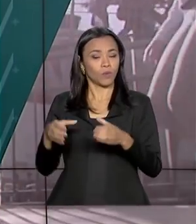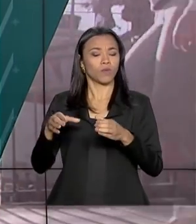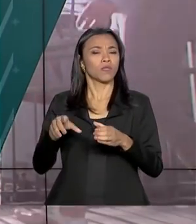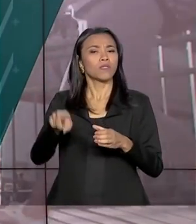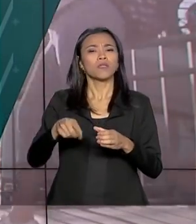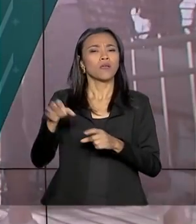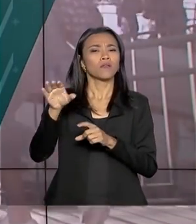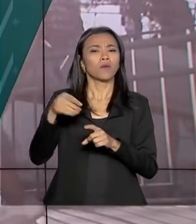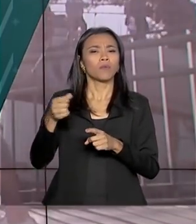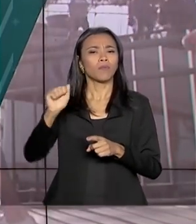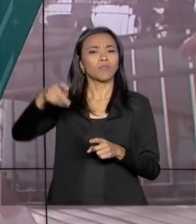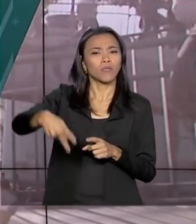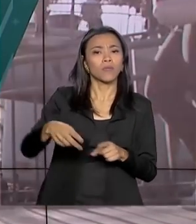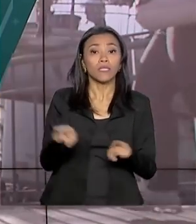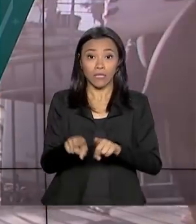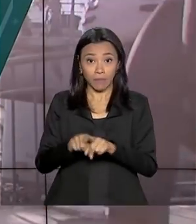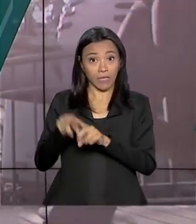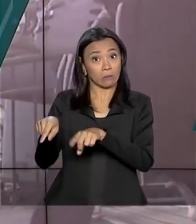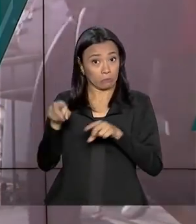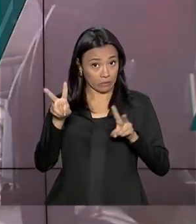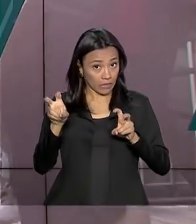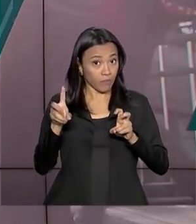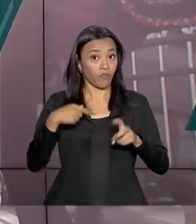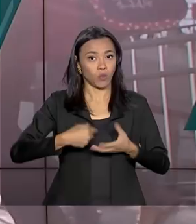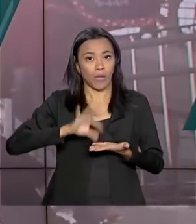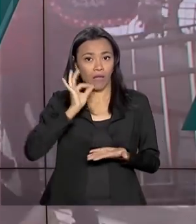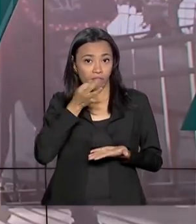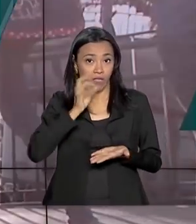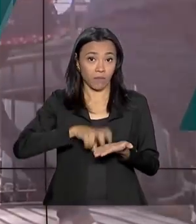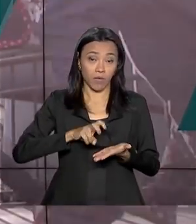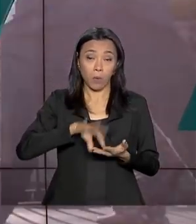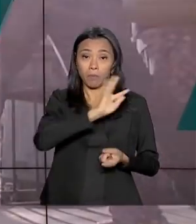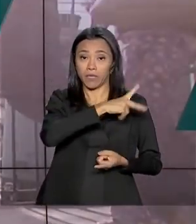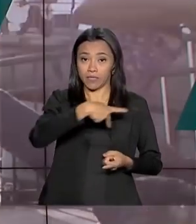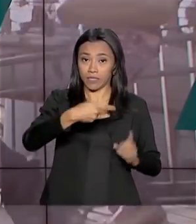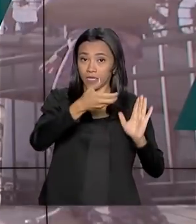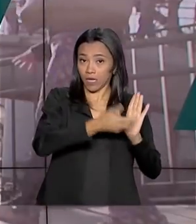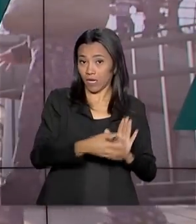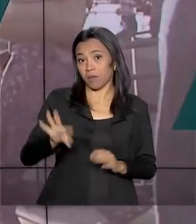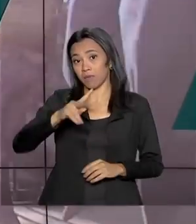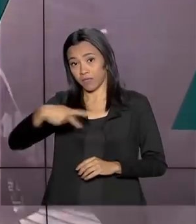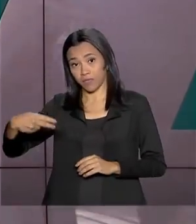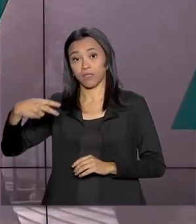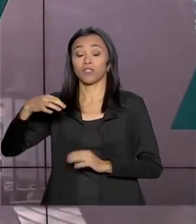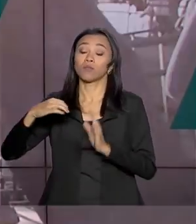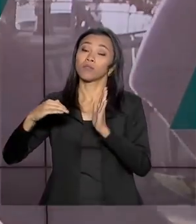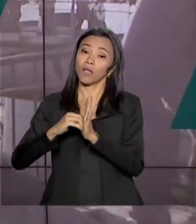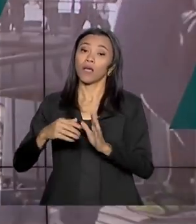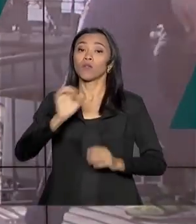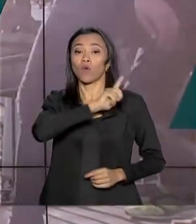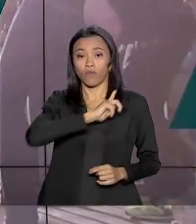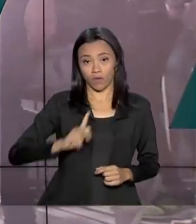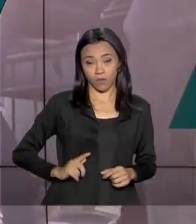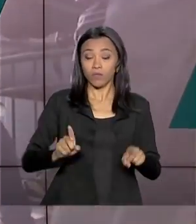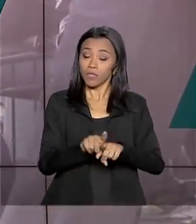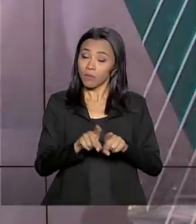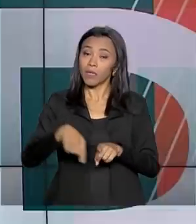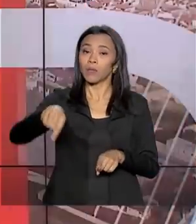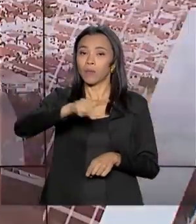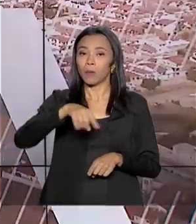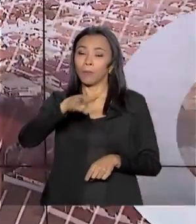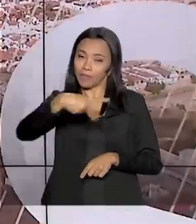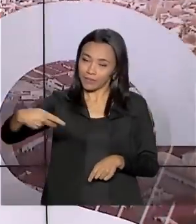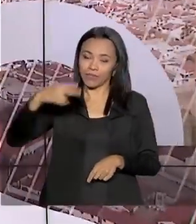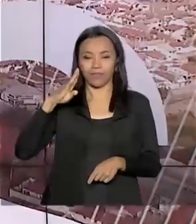e o assunto também esteve no cardápio de um café da manhã entre os presidentes da câmara do senado governadores eo presidente jair bolsonaro